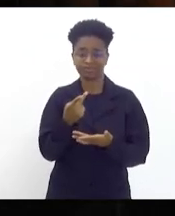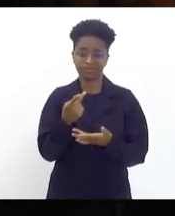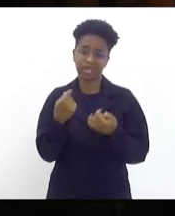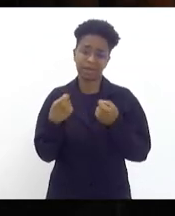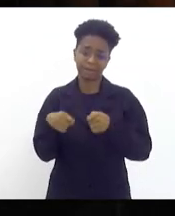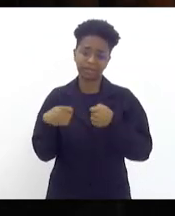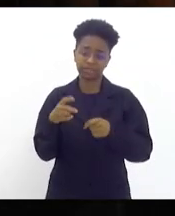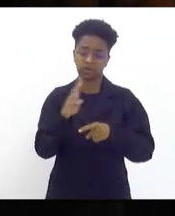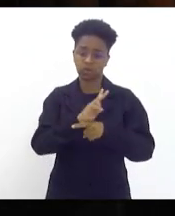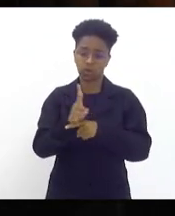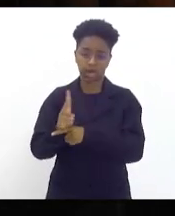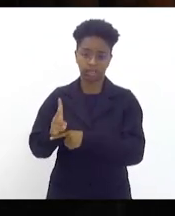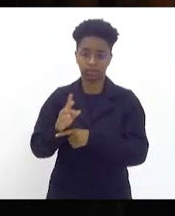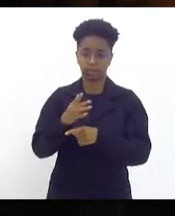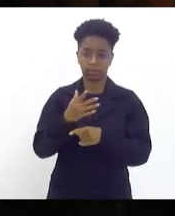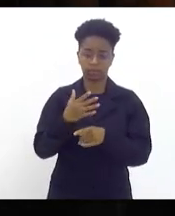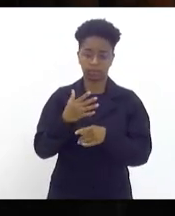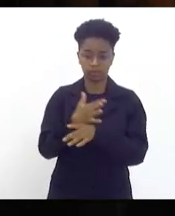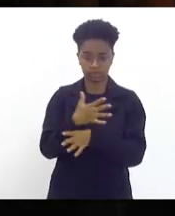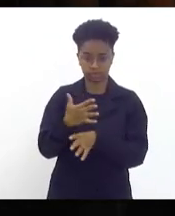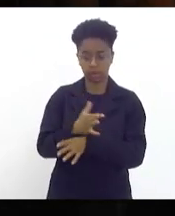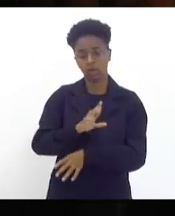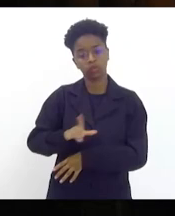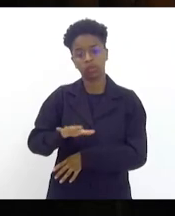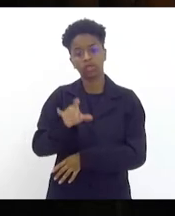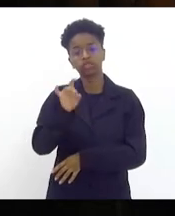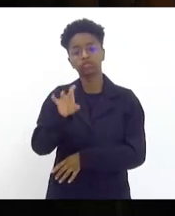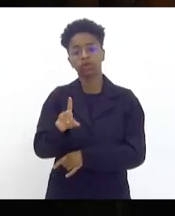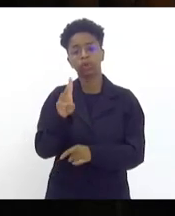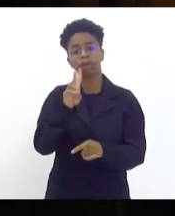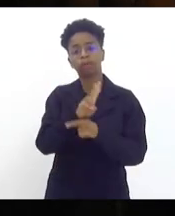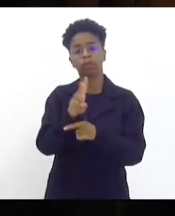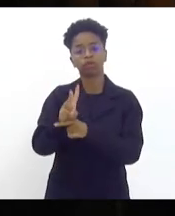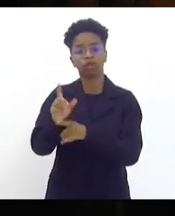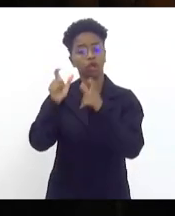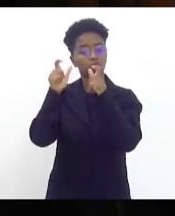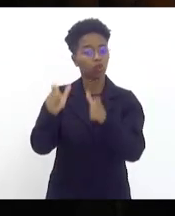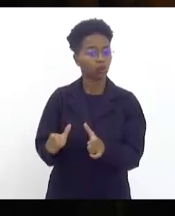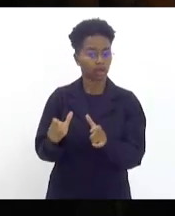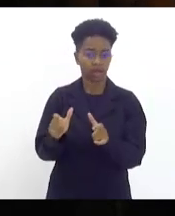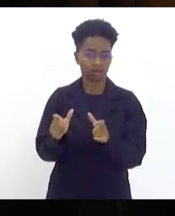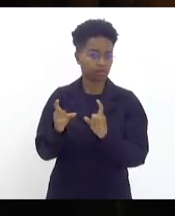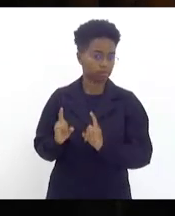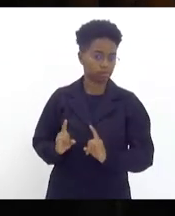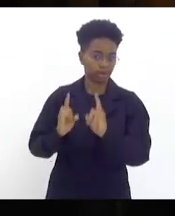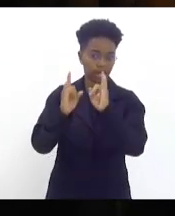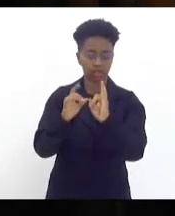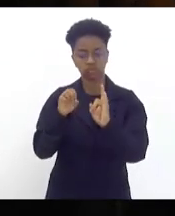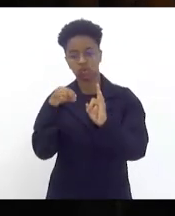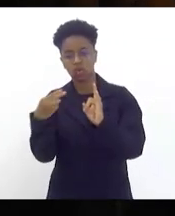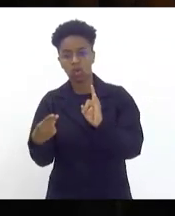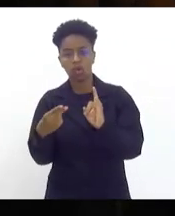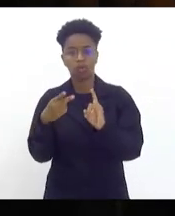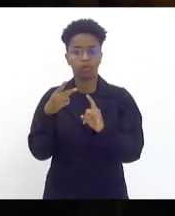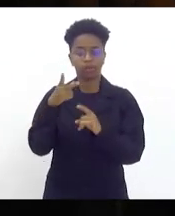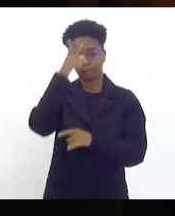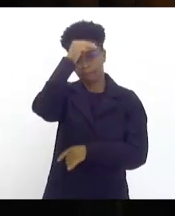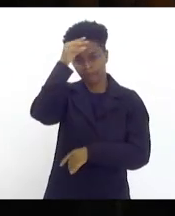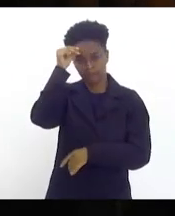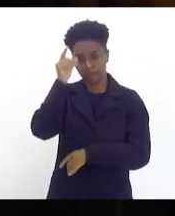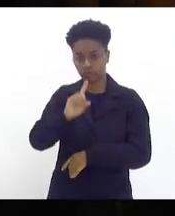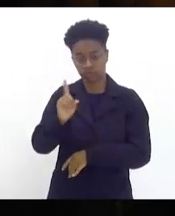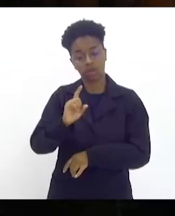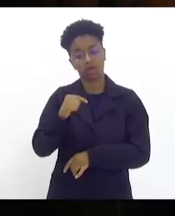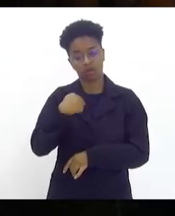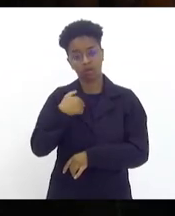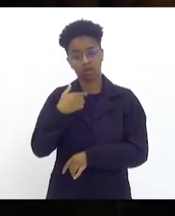as guardas municipais estão somente a preservação patrimonial do acervo da prefeitura mas